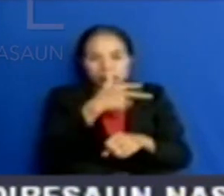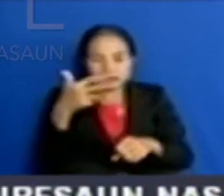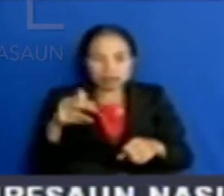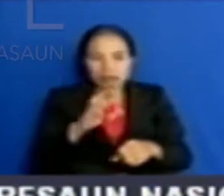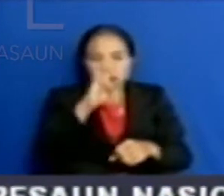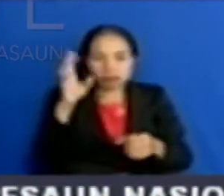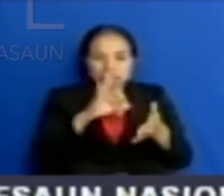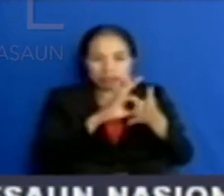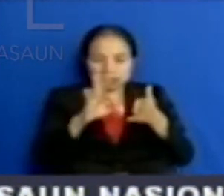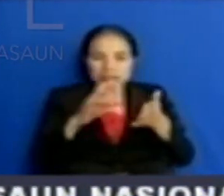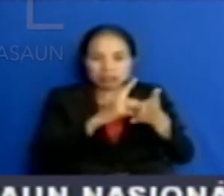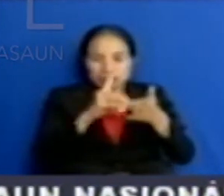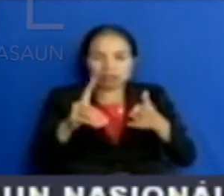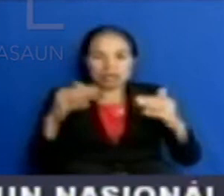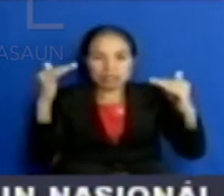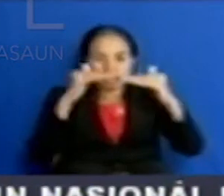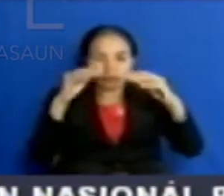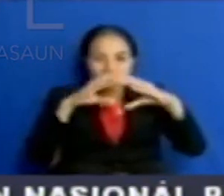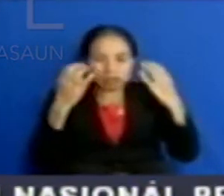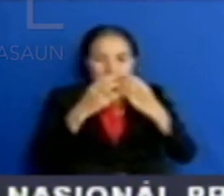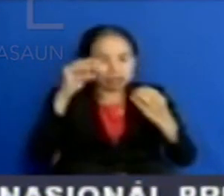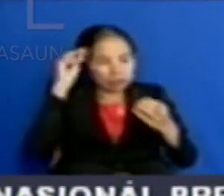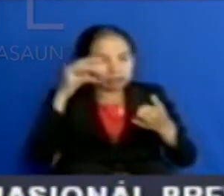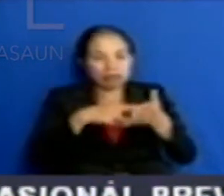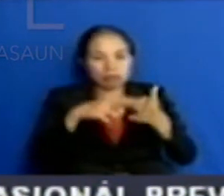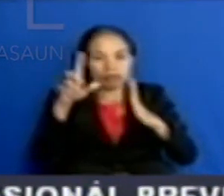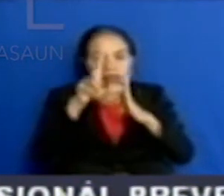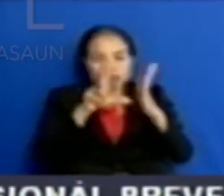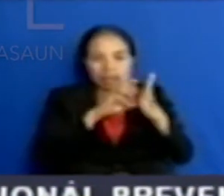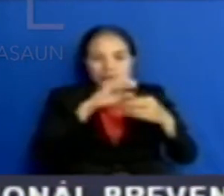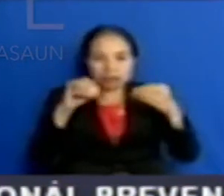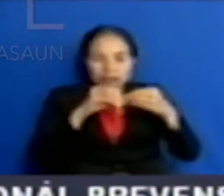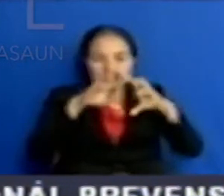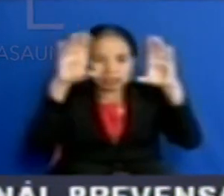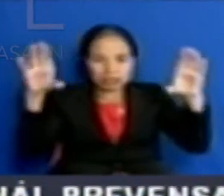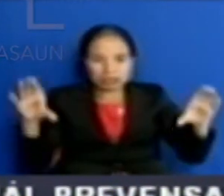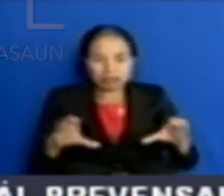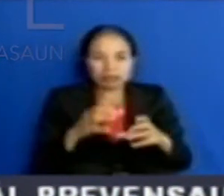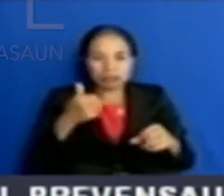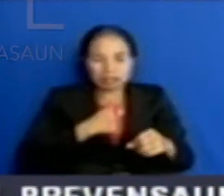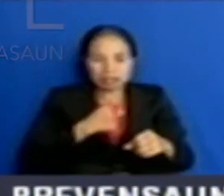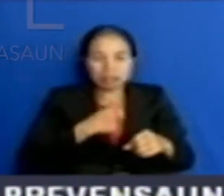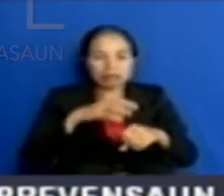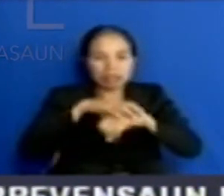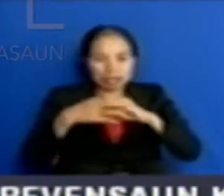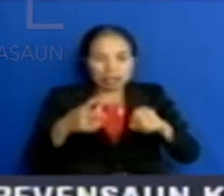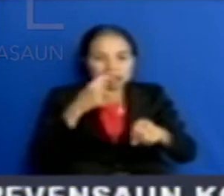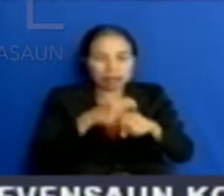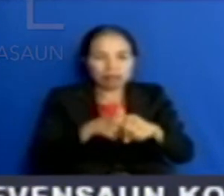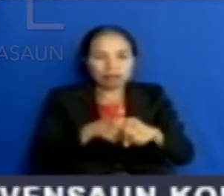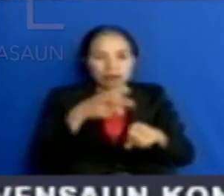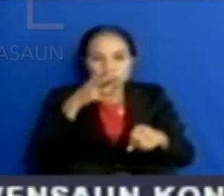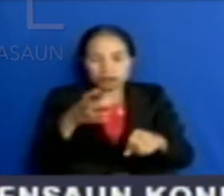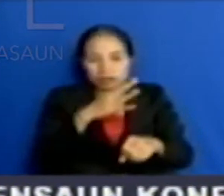Quarta-feira, semana na reunião Conselho Ministro. Aprova decreto-lei com a certificação na Embarai e a tempo português